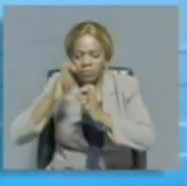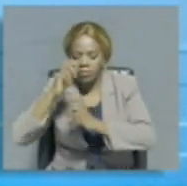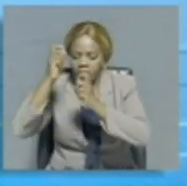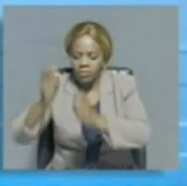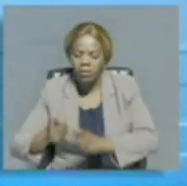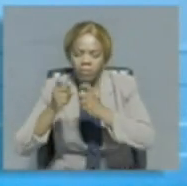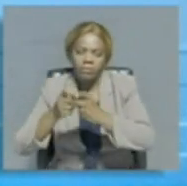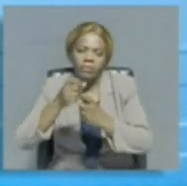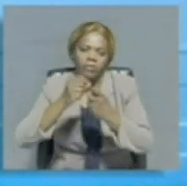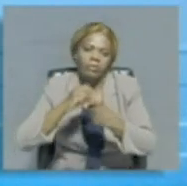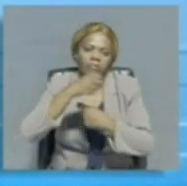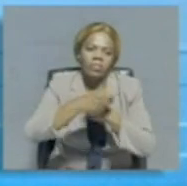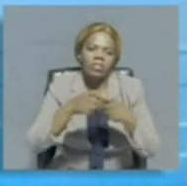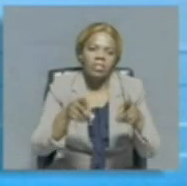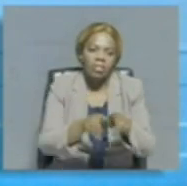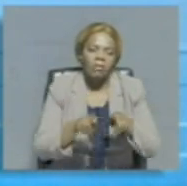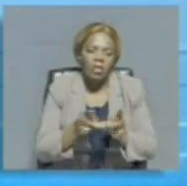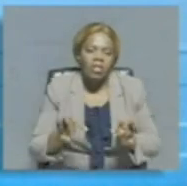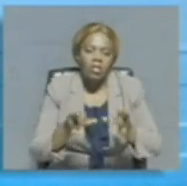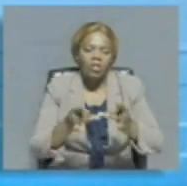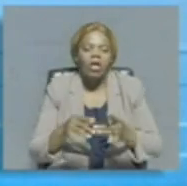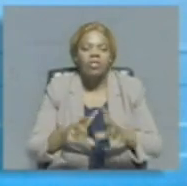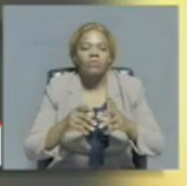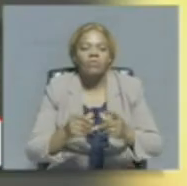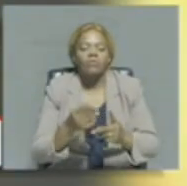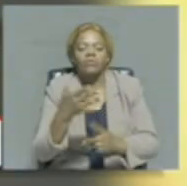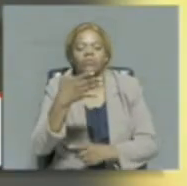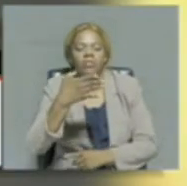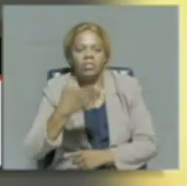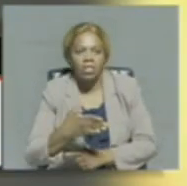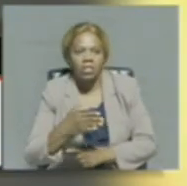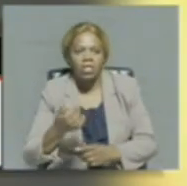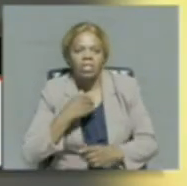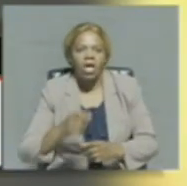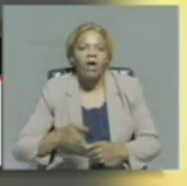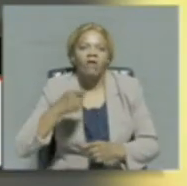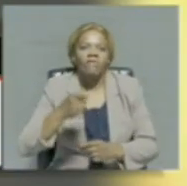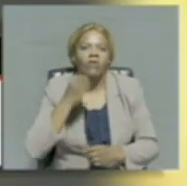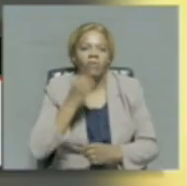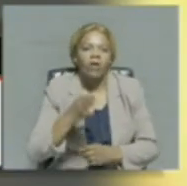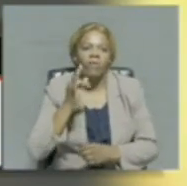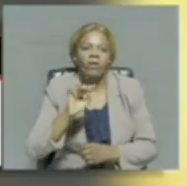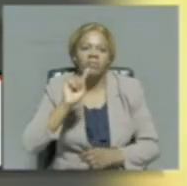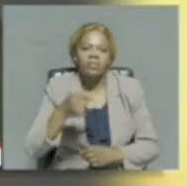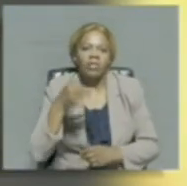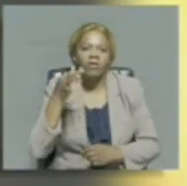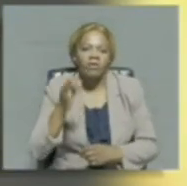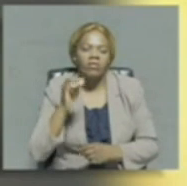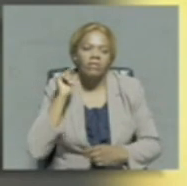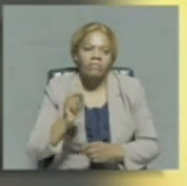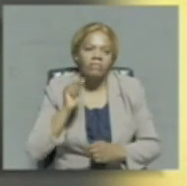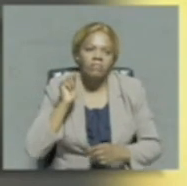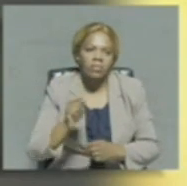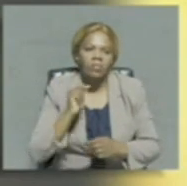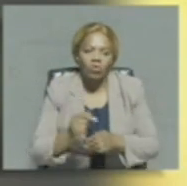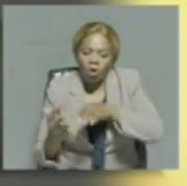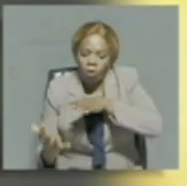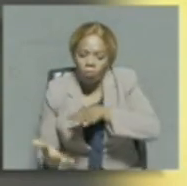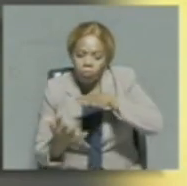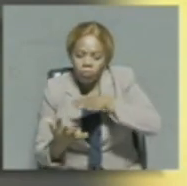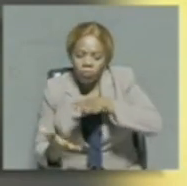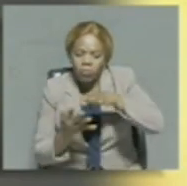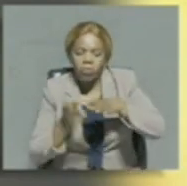o sétimo no mundo, com uma oferta de 4,4 milhões de toneladas, isto de